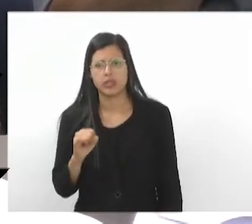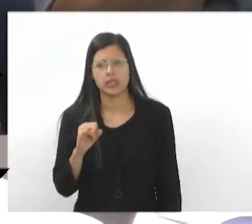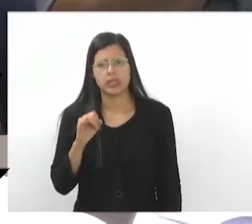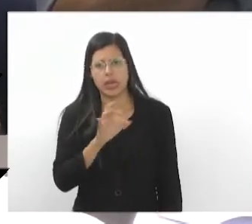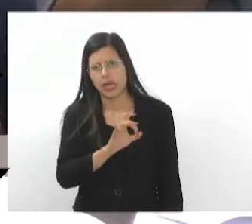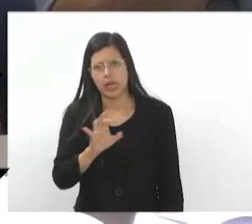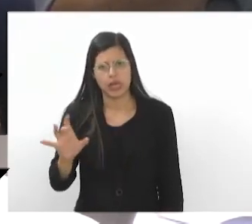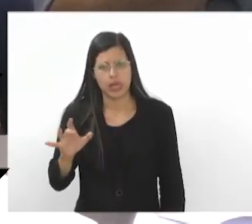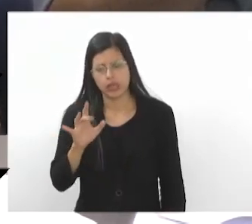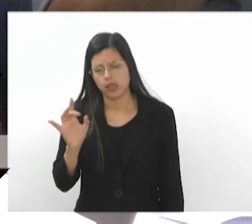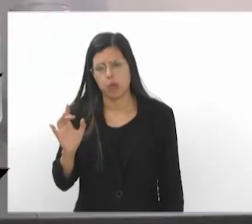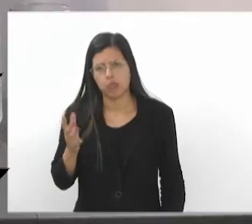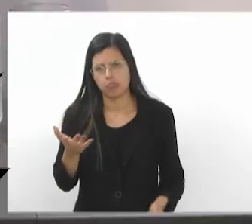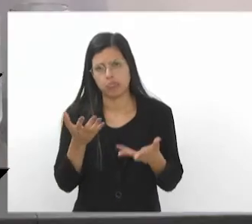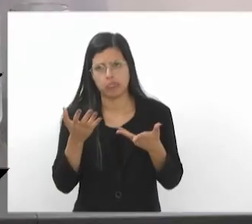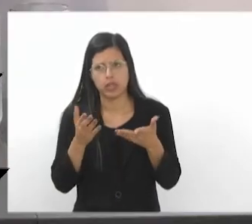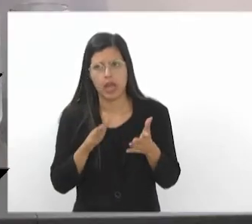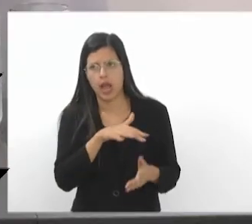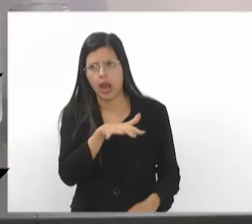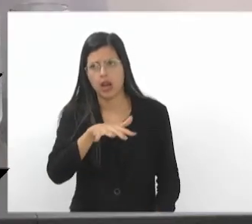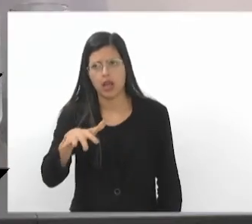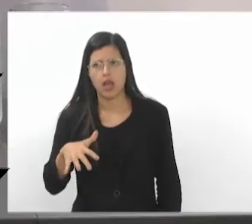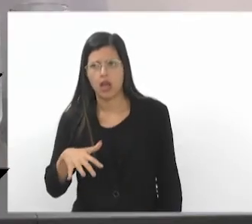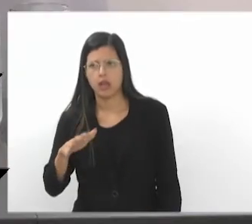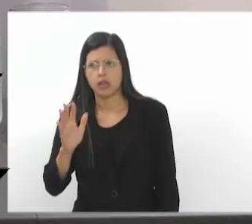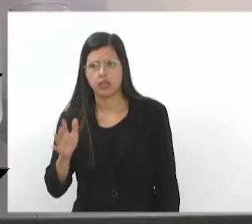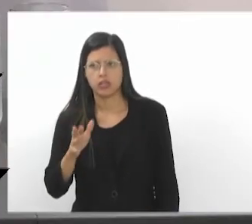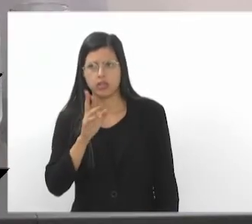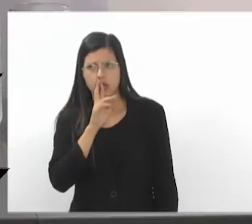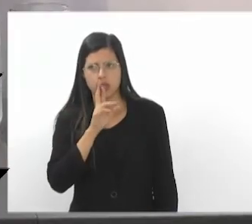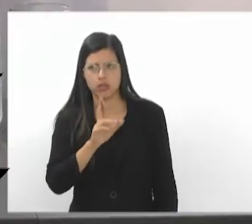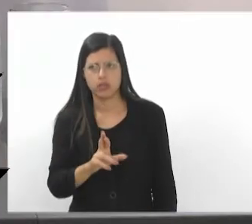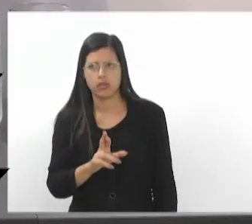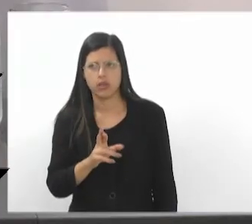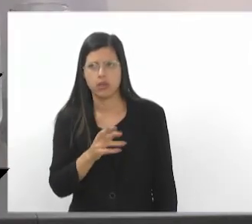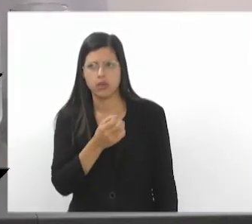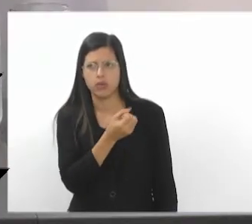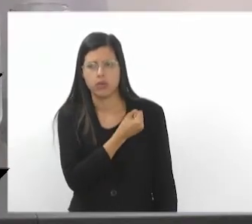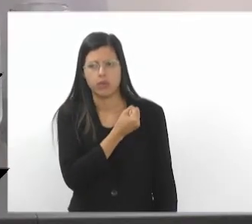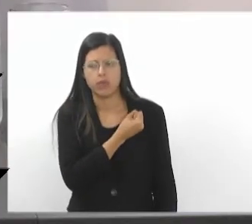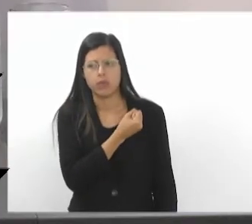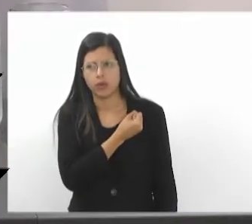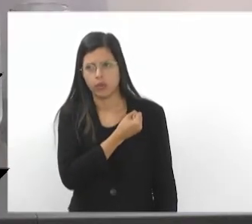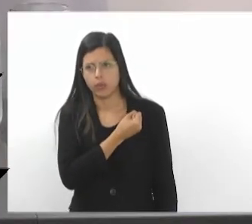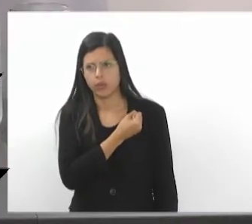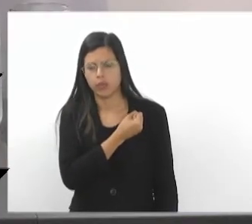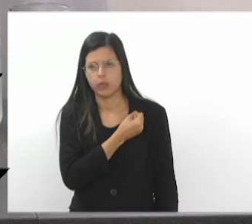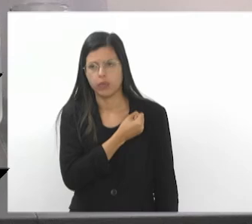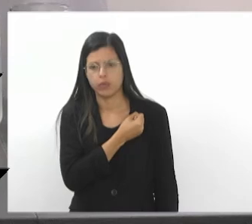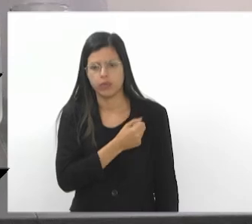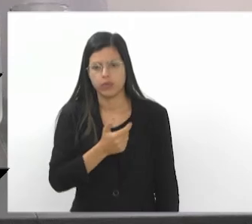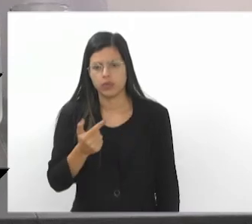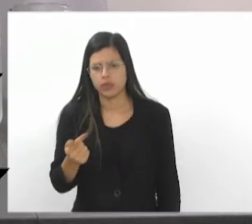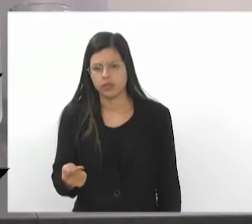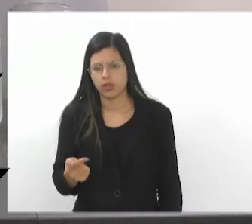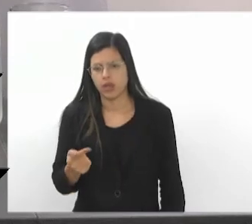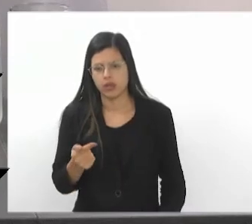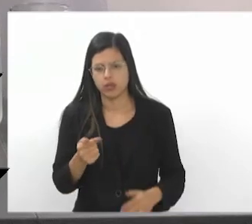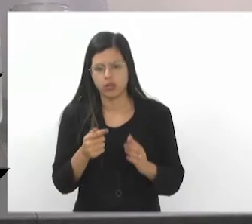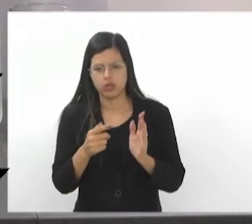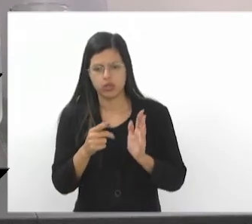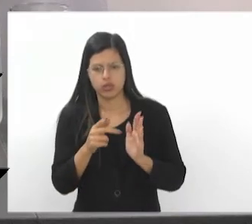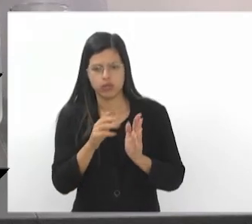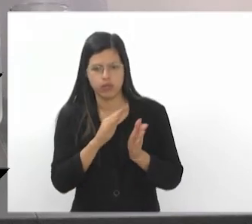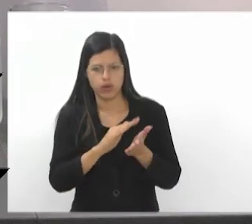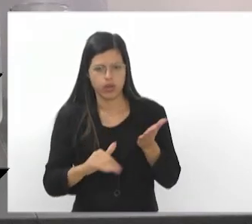sigamos adiante. Perfeito. Já está até proclamado o resultado, então. Vamos para o item 7 da pauta. Foi retirado